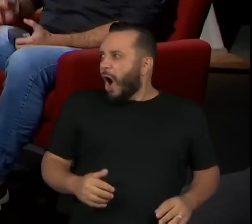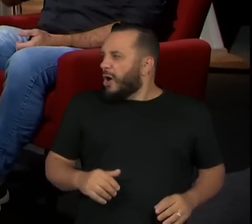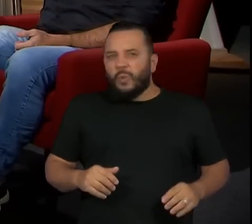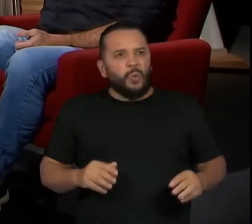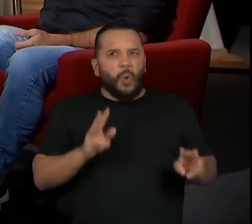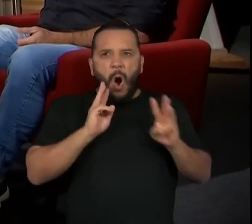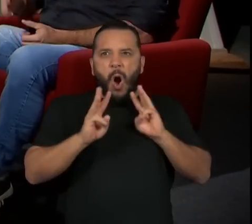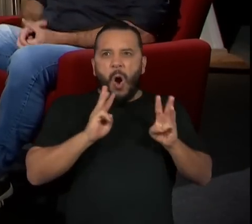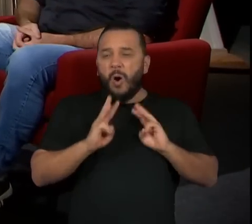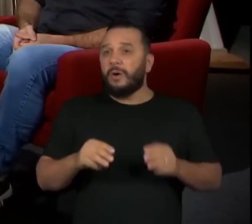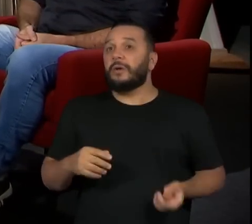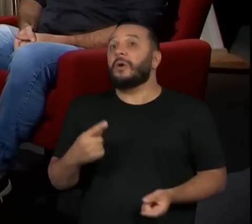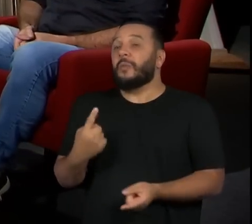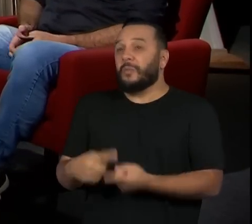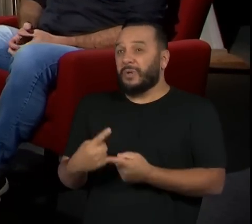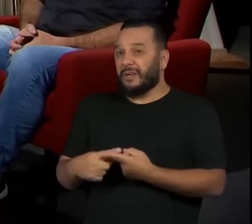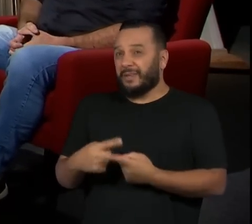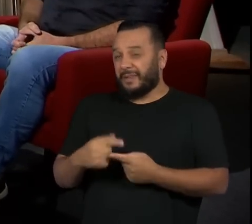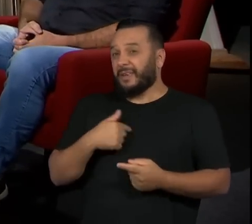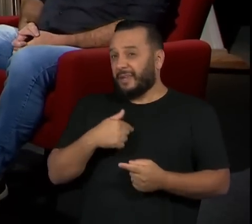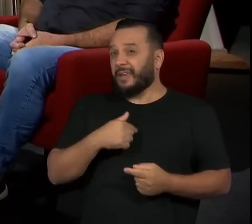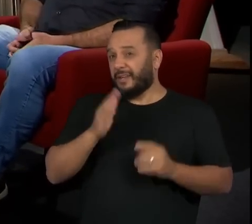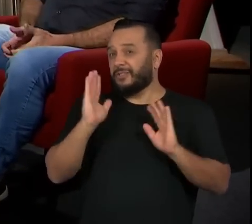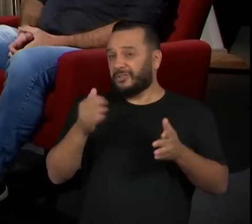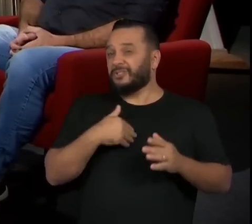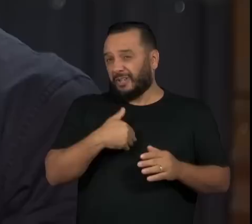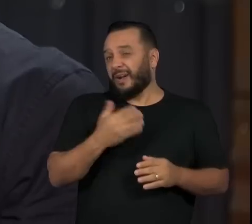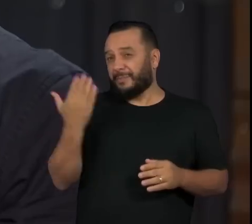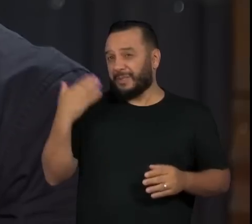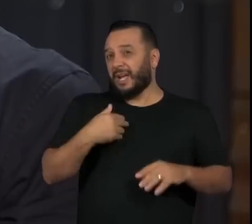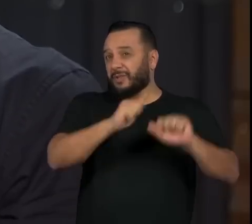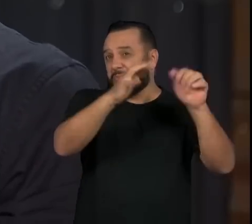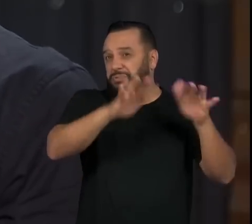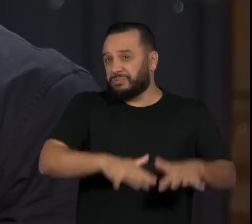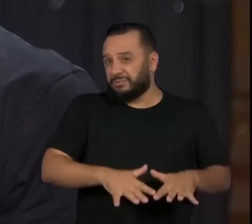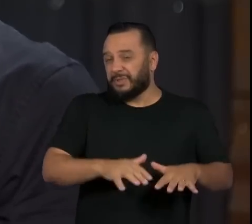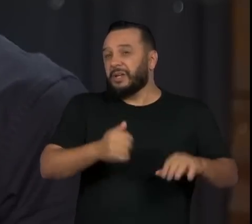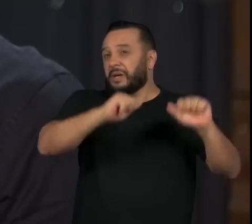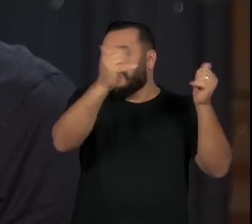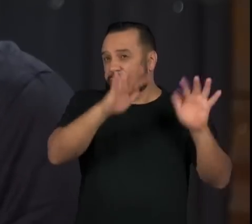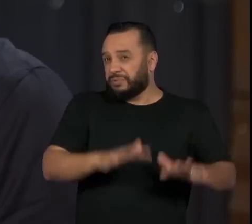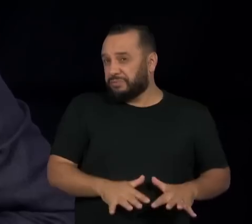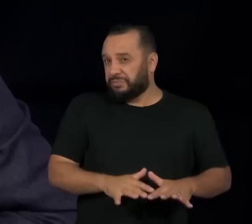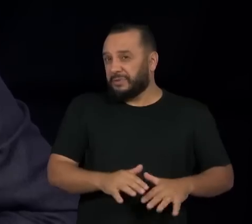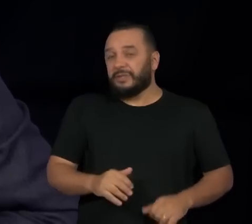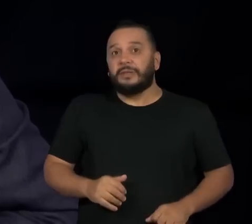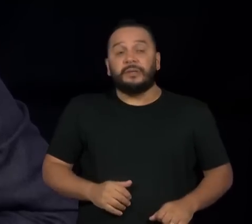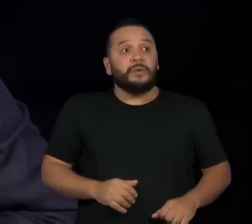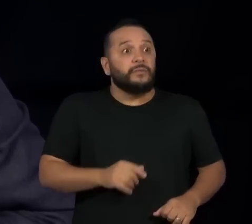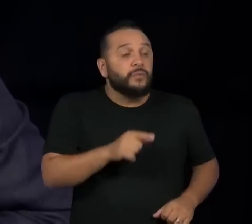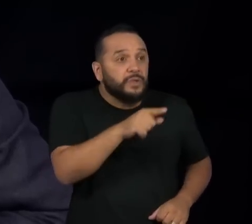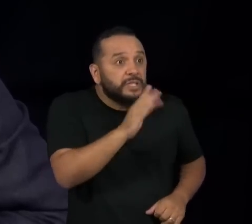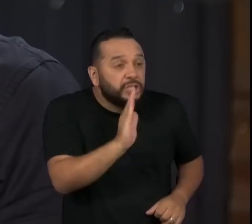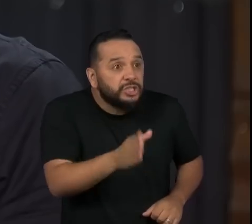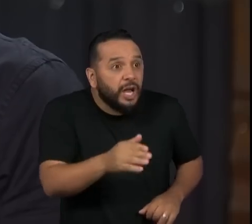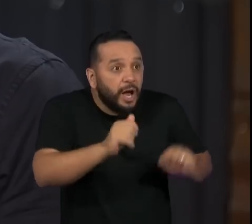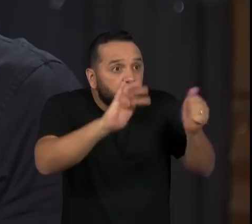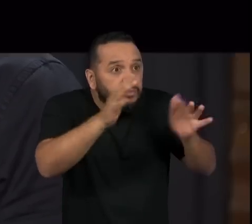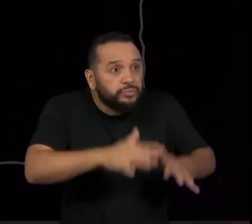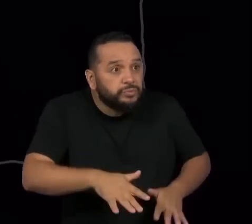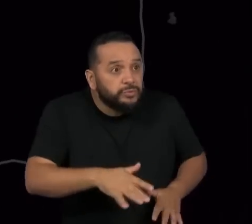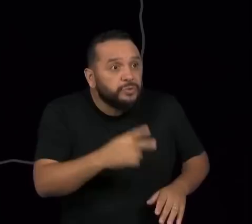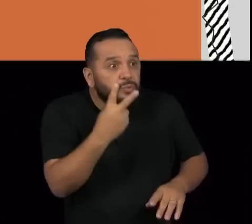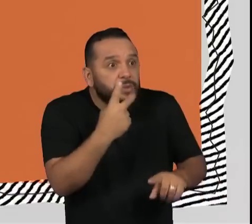falei, porque o primeiro eu desisti há muito tempo, porque eu quebrei 2 vezes, não consigo chegar no primeiro de jeito. Você já tinha quebrado 2